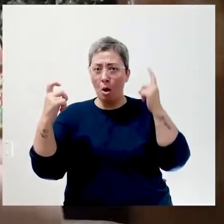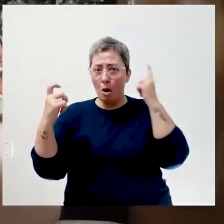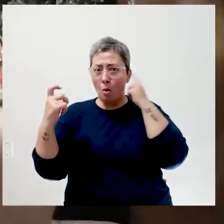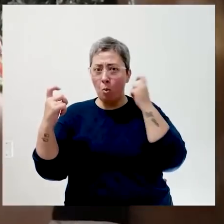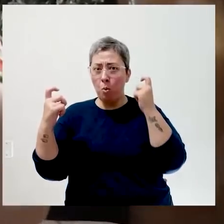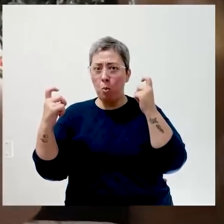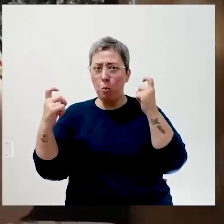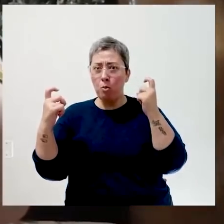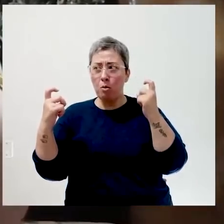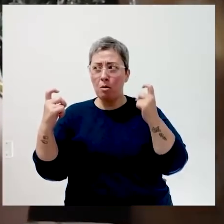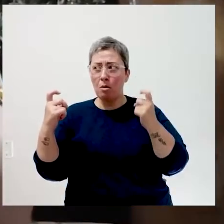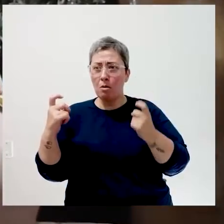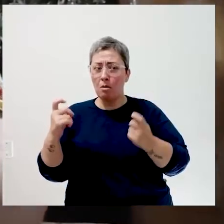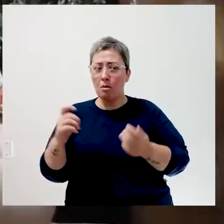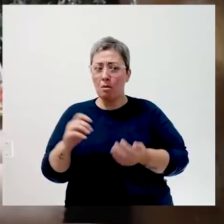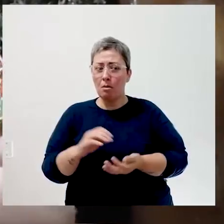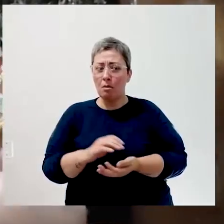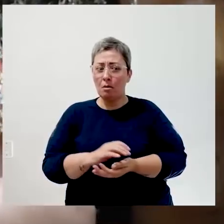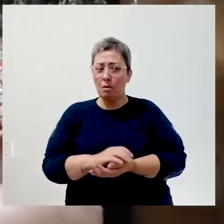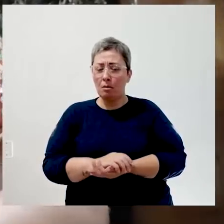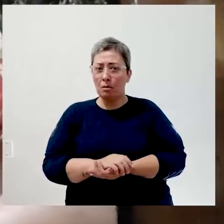tumba, tumba.